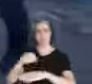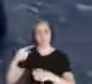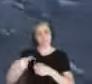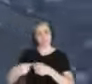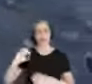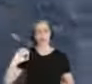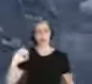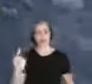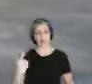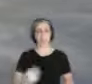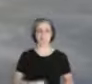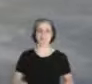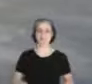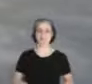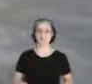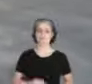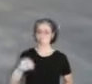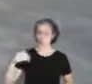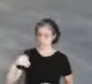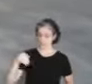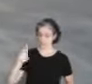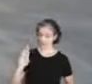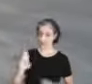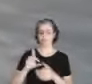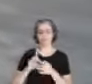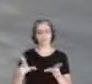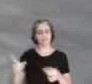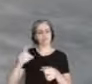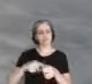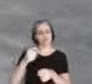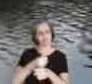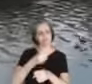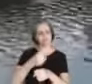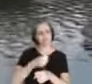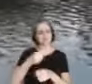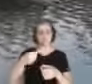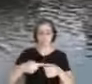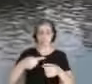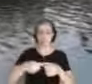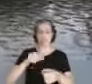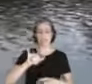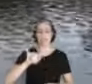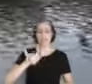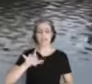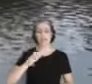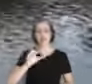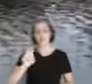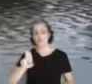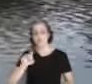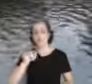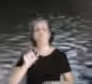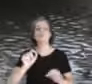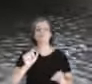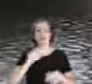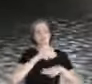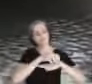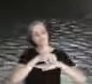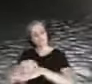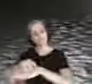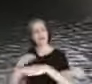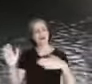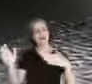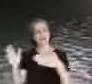Metropolitana em Olinda. O MDR também autorizou a retomada da expansão do Terminal Integrado de Igaraçu. A medida vai melhorar o